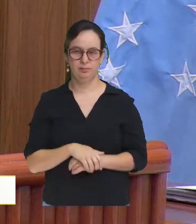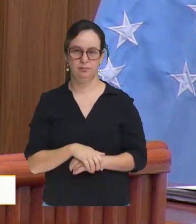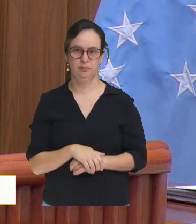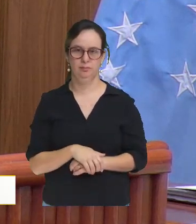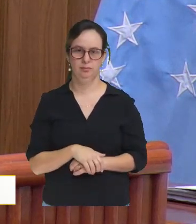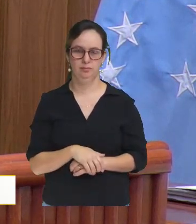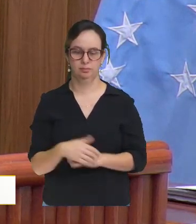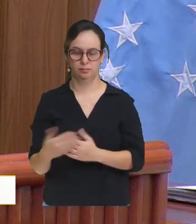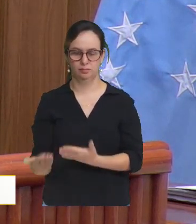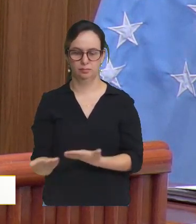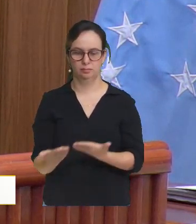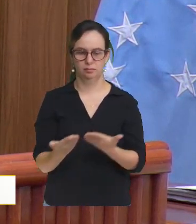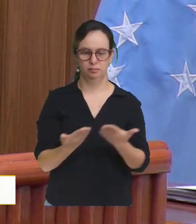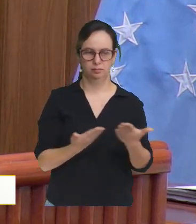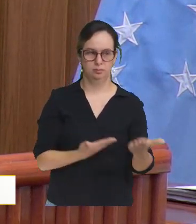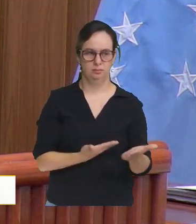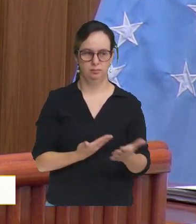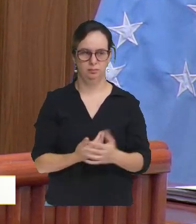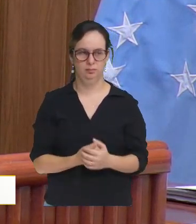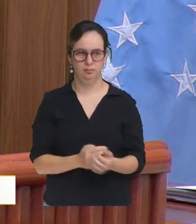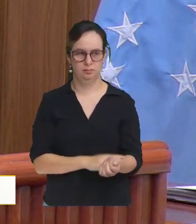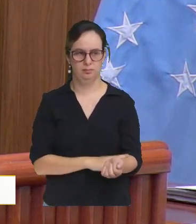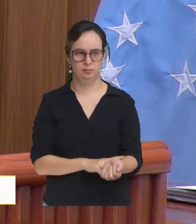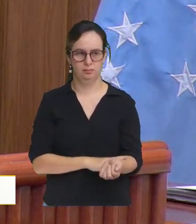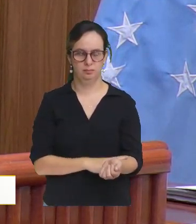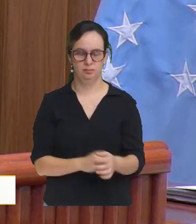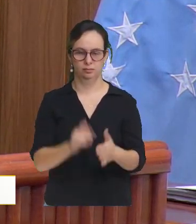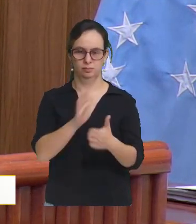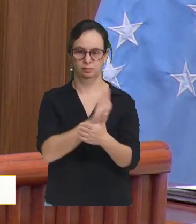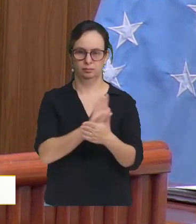o próximo nessa passagem terrena.